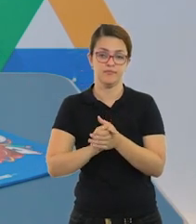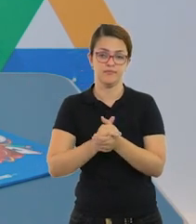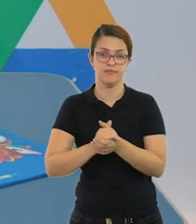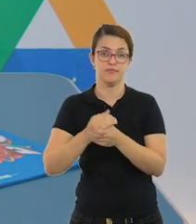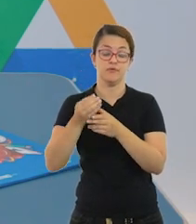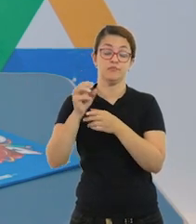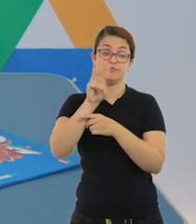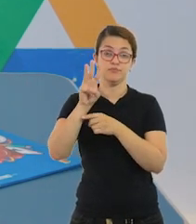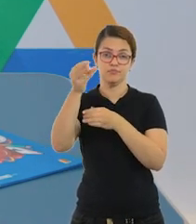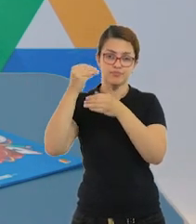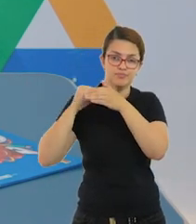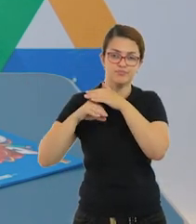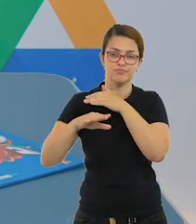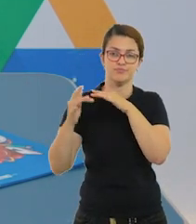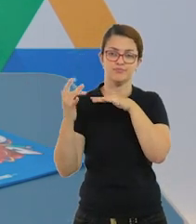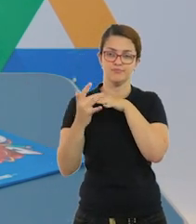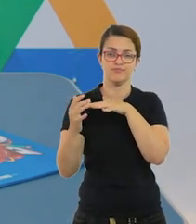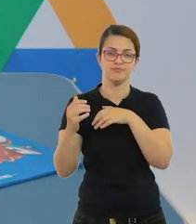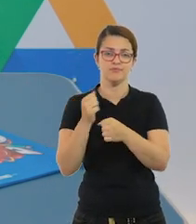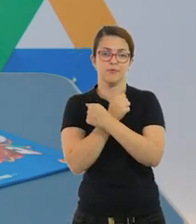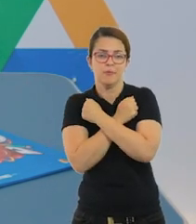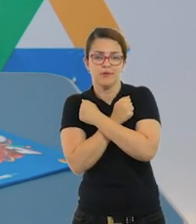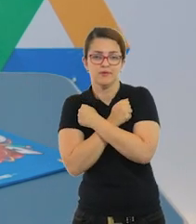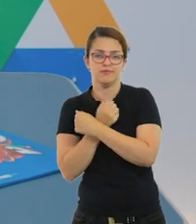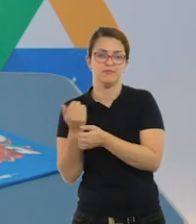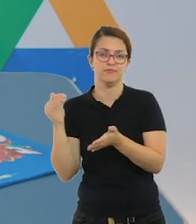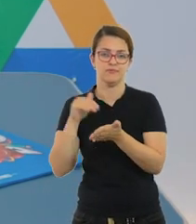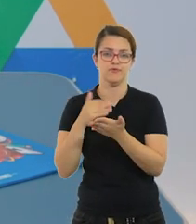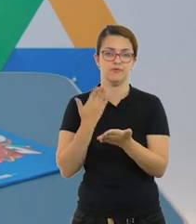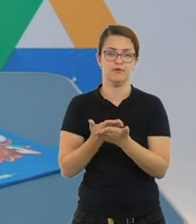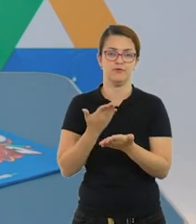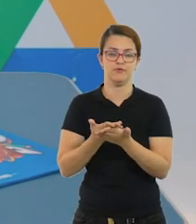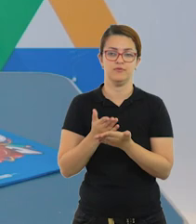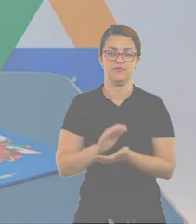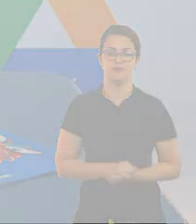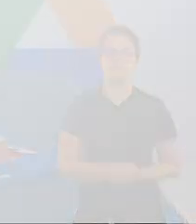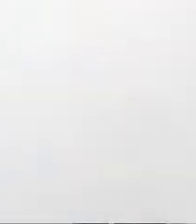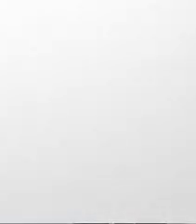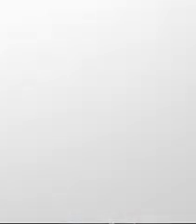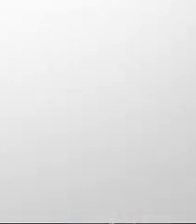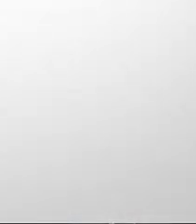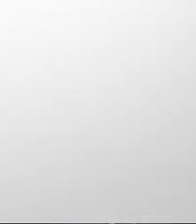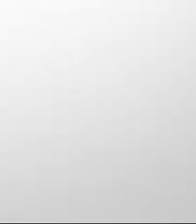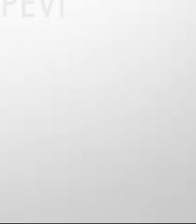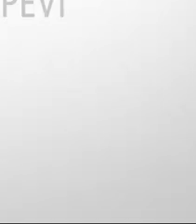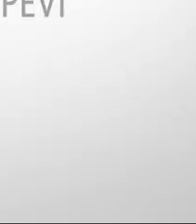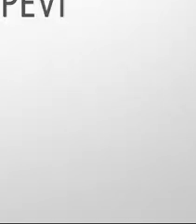lave sempre bem as mãos, compartilhem nas redes sociais. Um abraço e até a próxima!